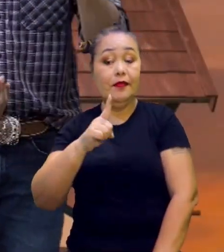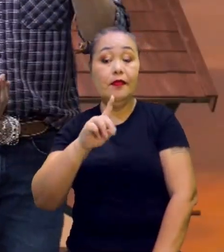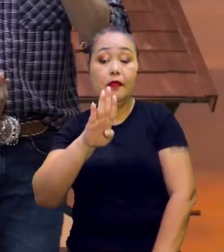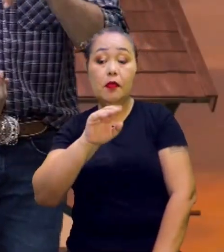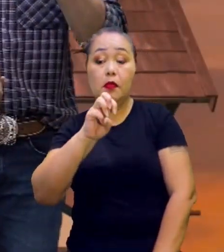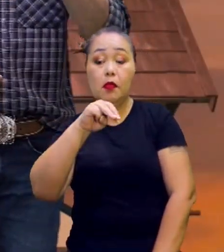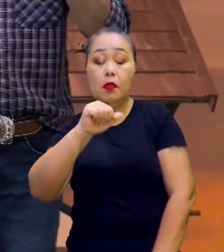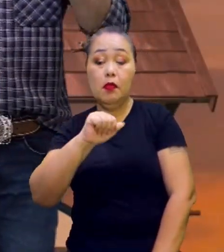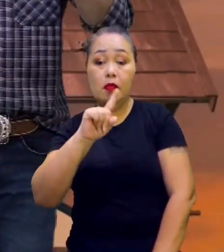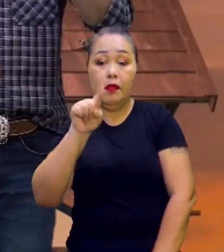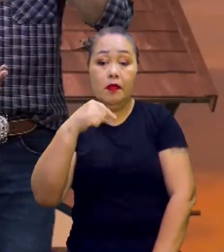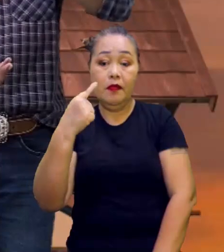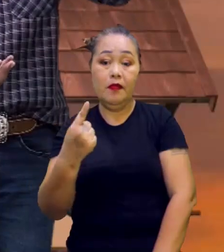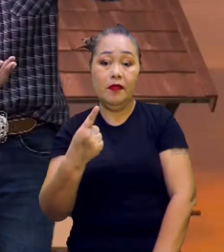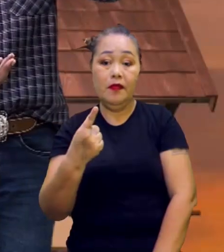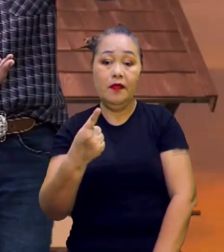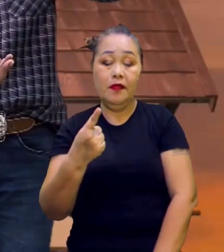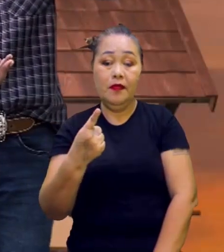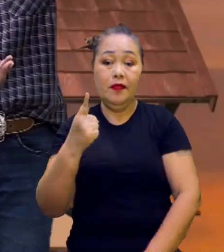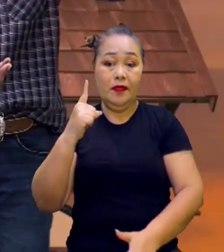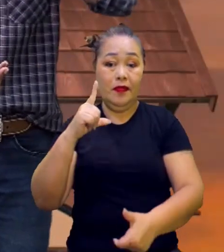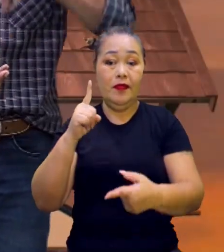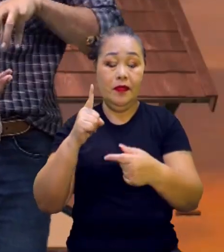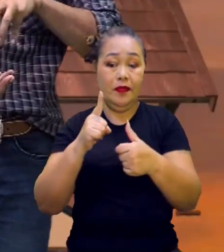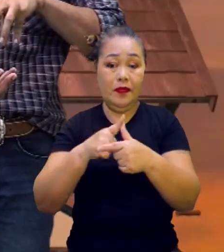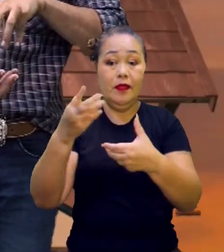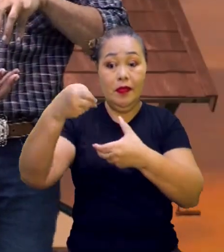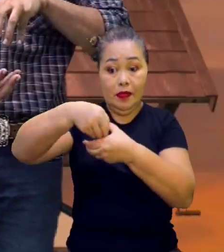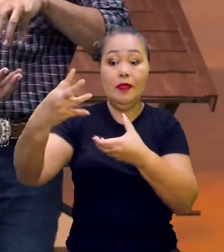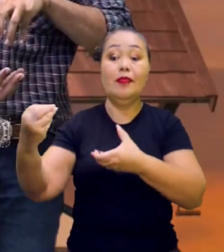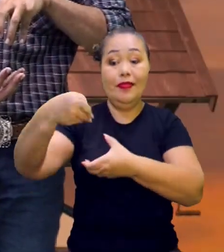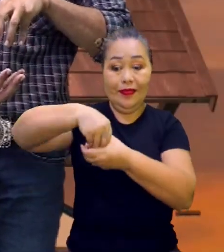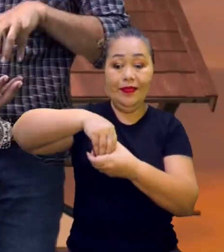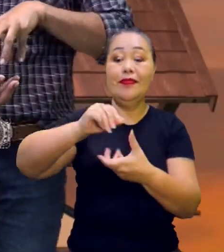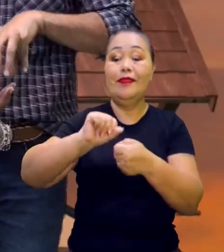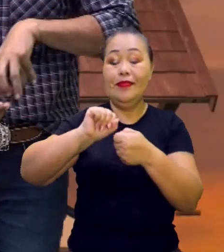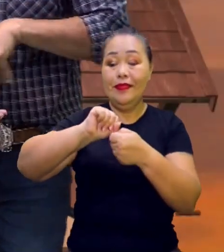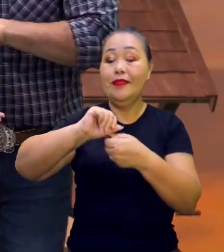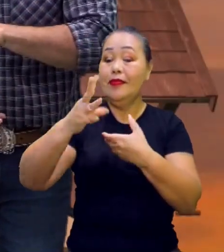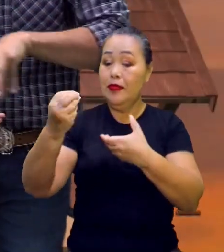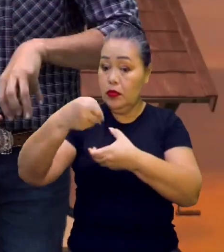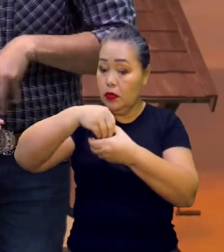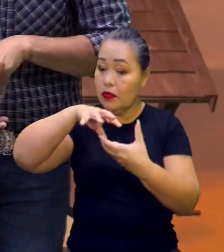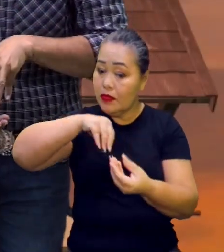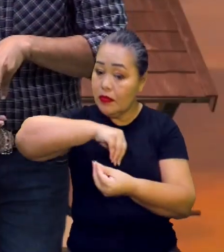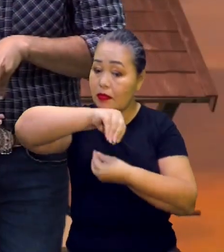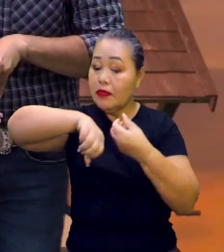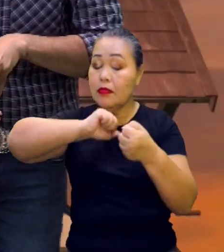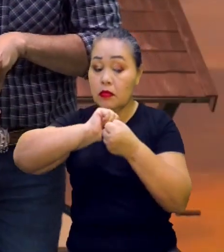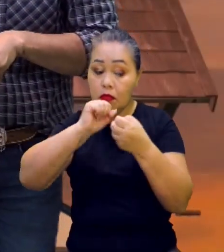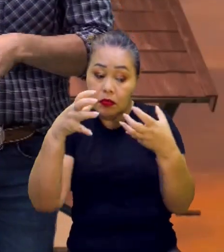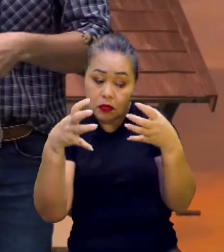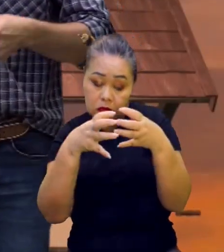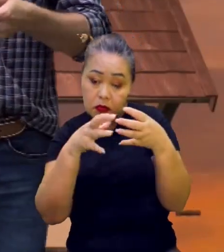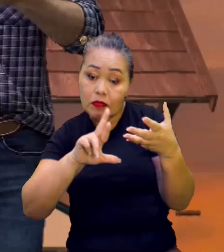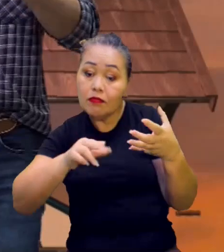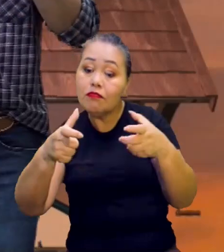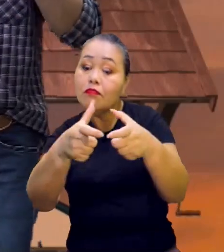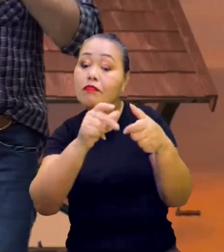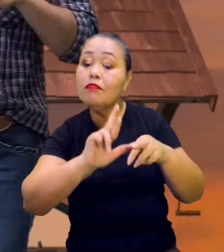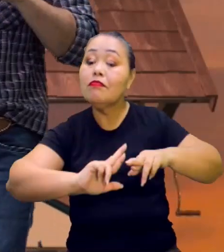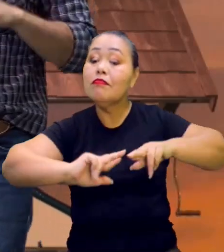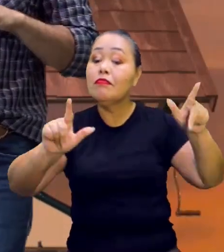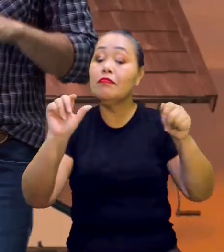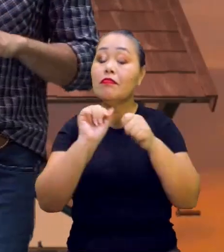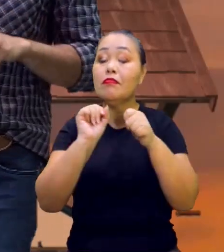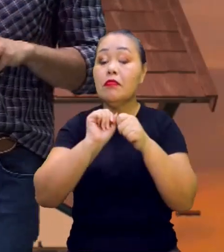quer dizer, primeiro para o nosso, porque primeiro nós temos o bioma, dentro do bioma, ecossistema, dentro do ecossistema nós temos habitats diferentes. E com